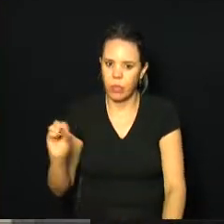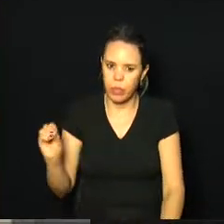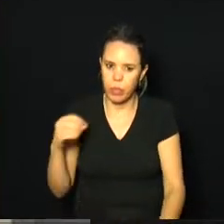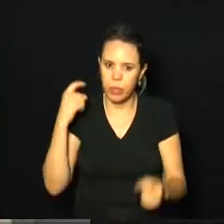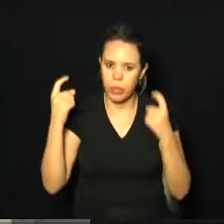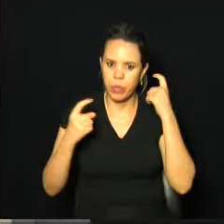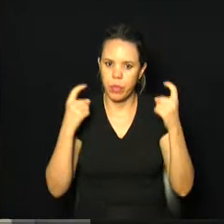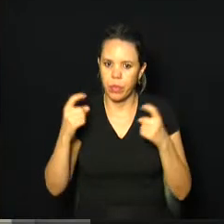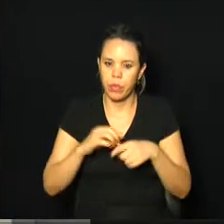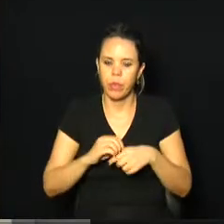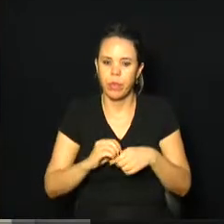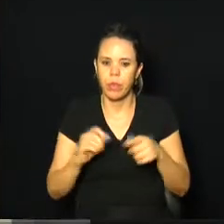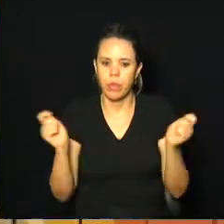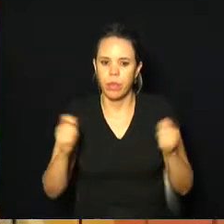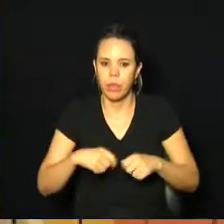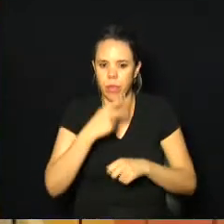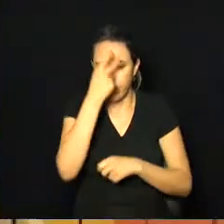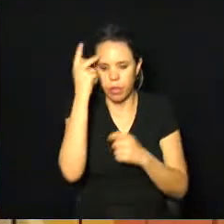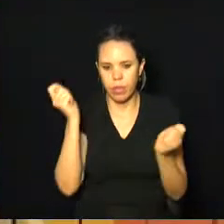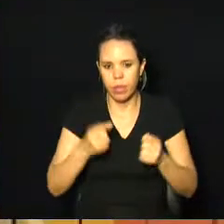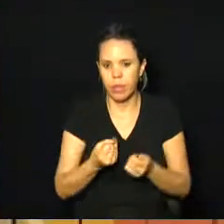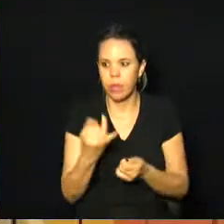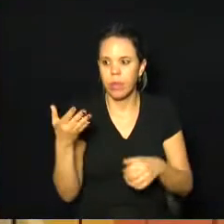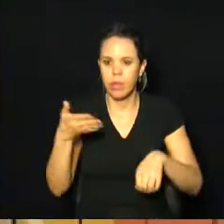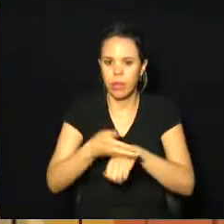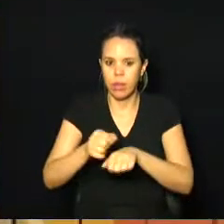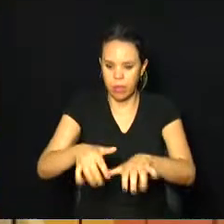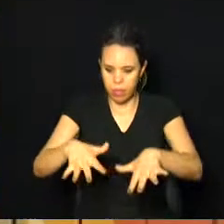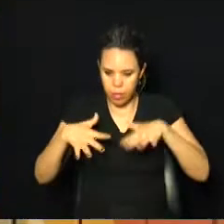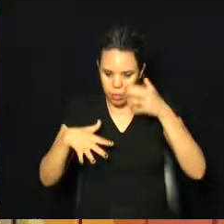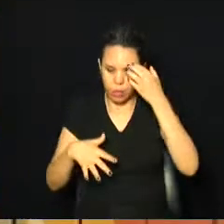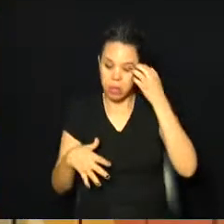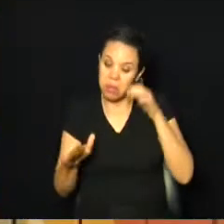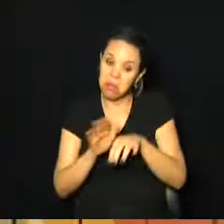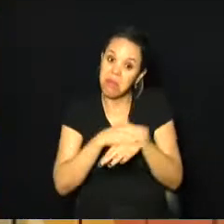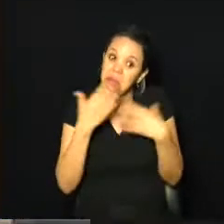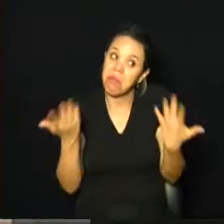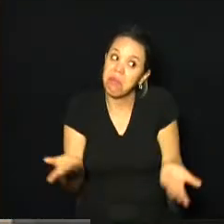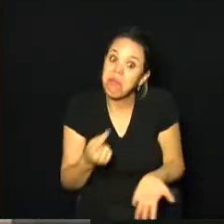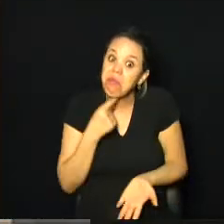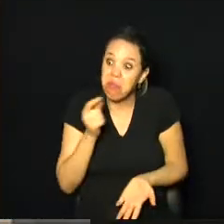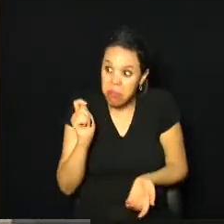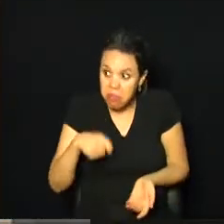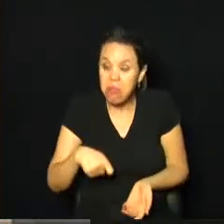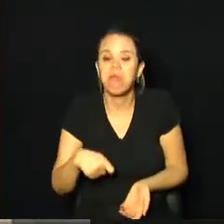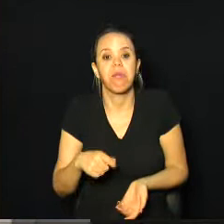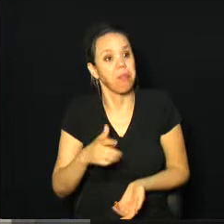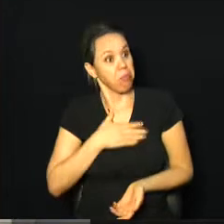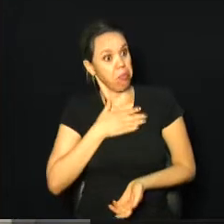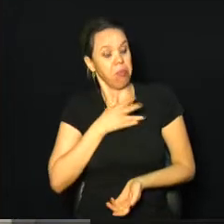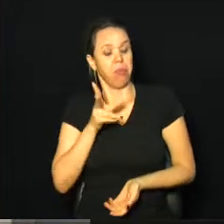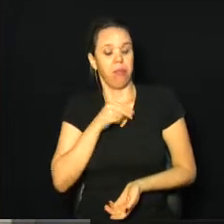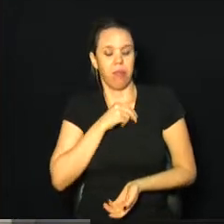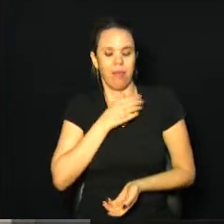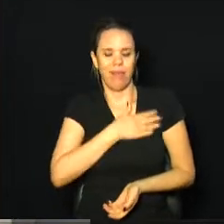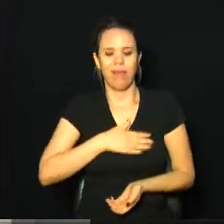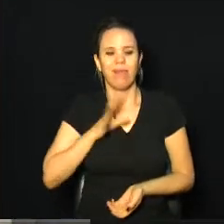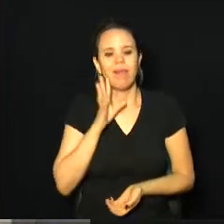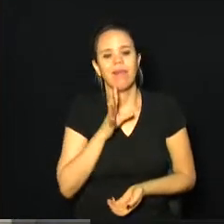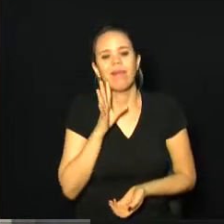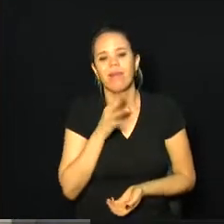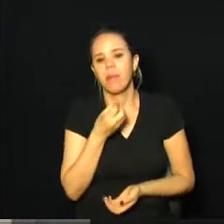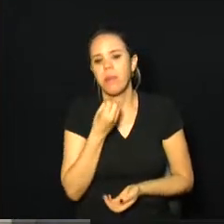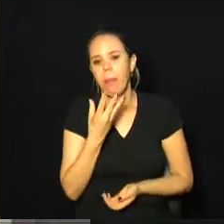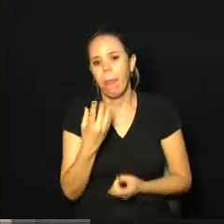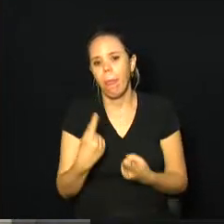preocupado. Falei, será que vai dar gente? Será que vai lotar? E realmente eu tive uma surpresa muito agradável, muito boa,